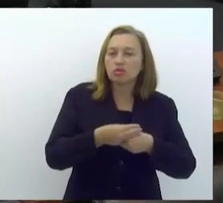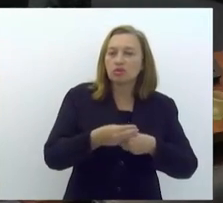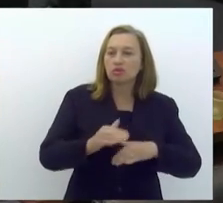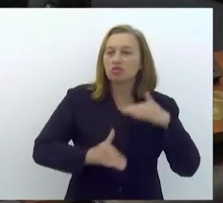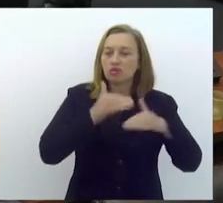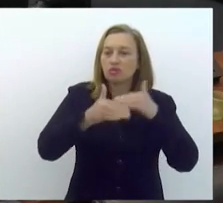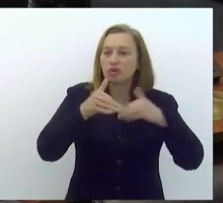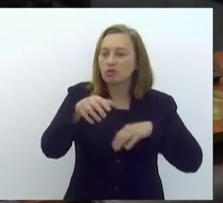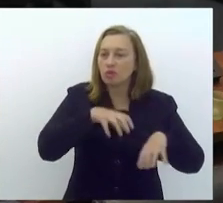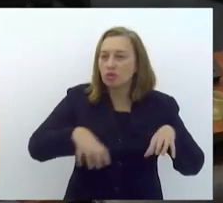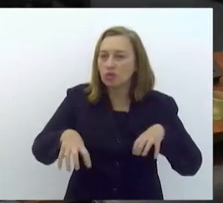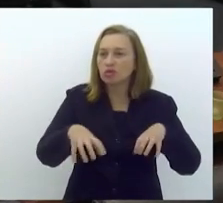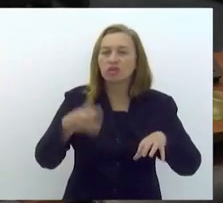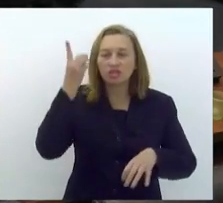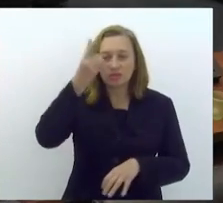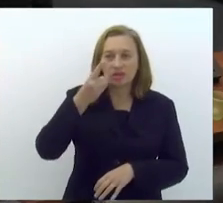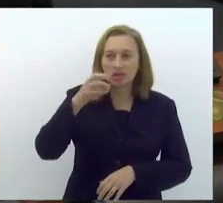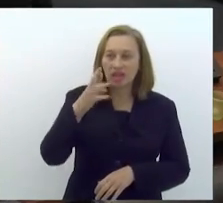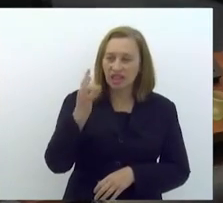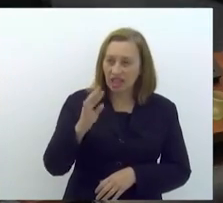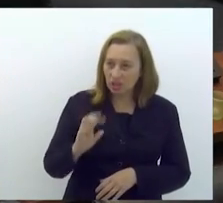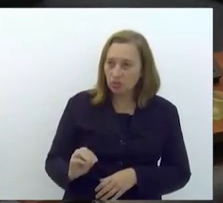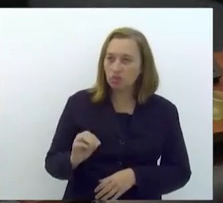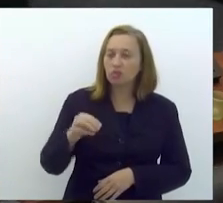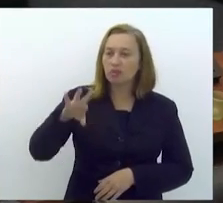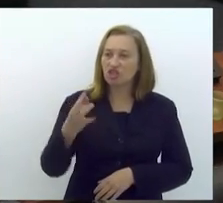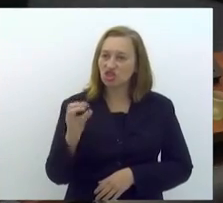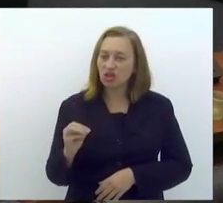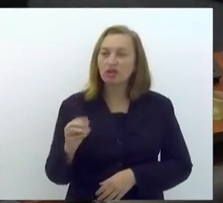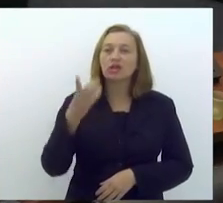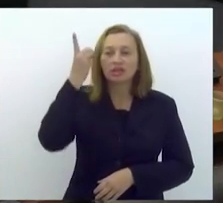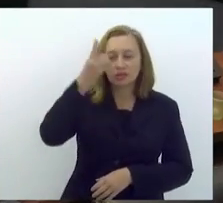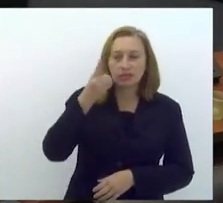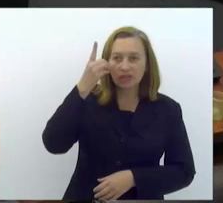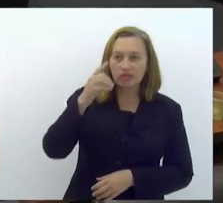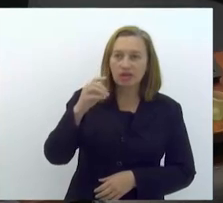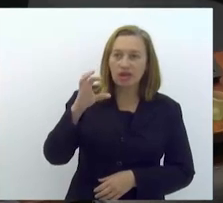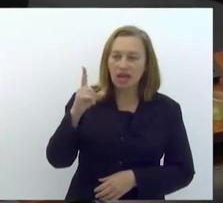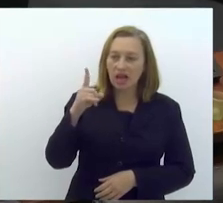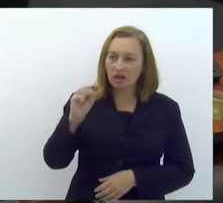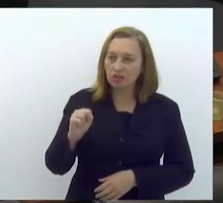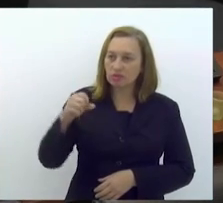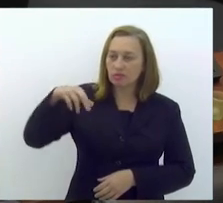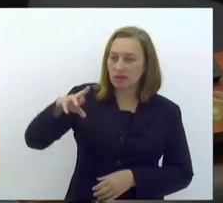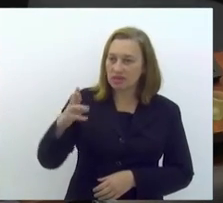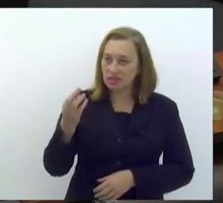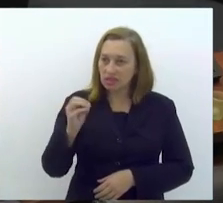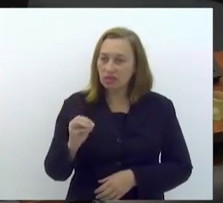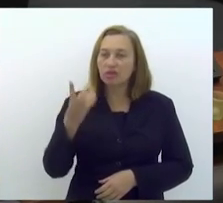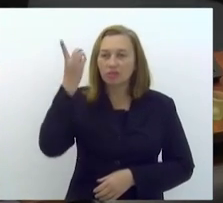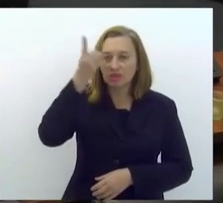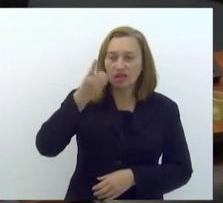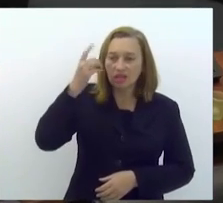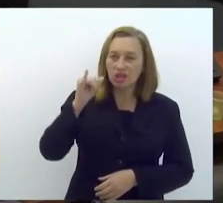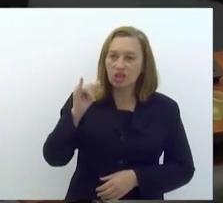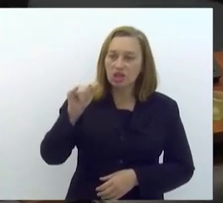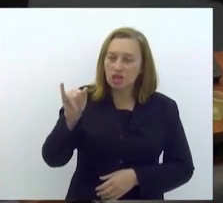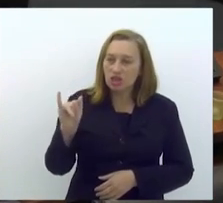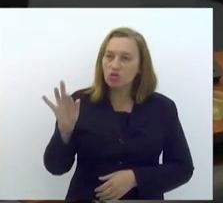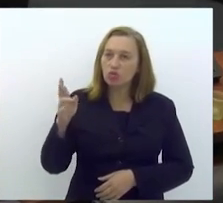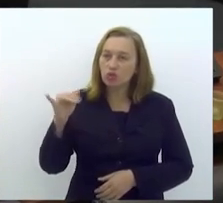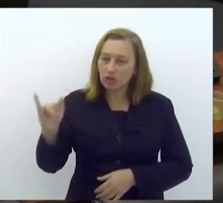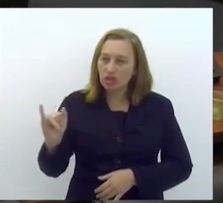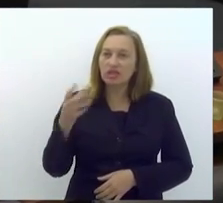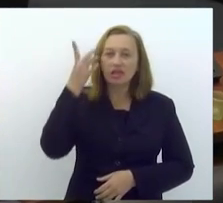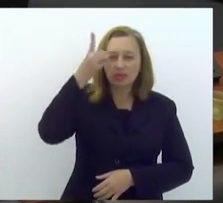Deputado Renato Machado deputado Carlos Macedo Deputado Yuri deputado Pedro